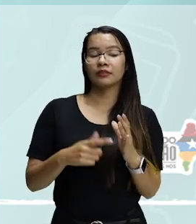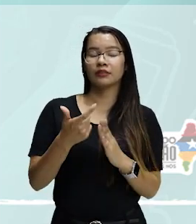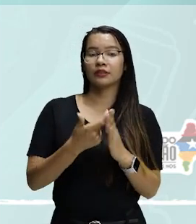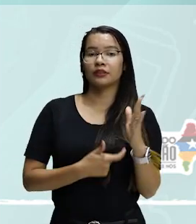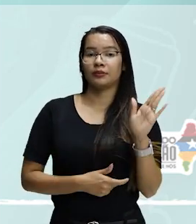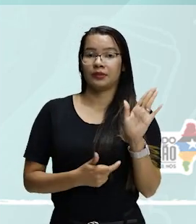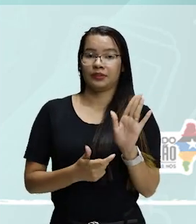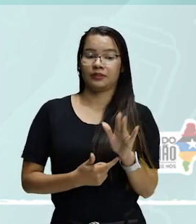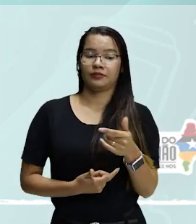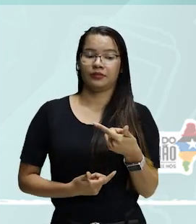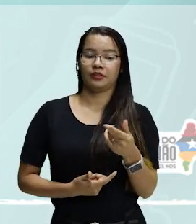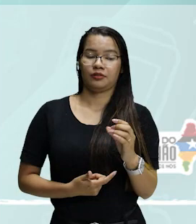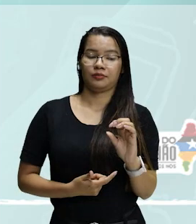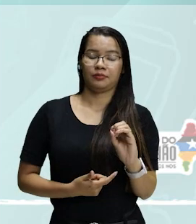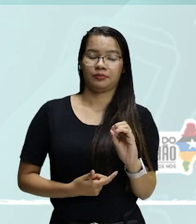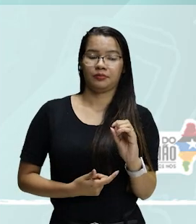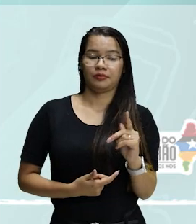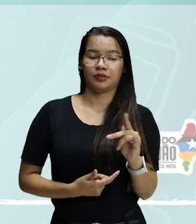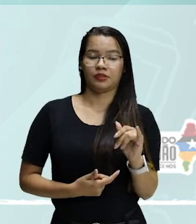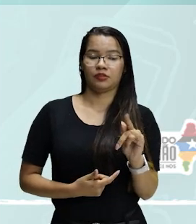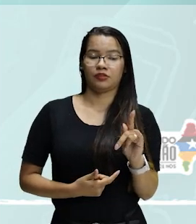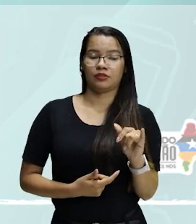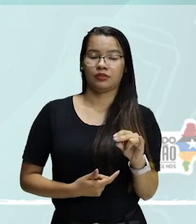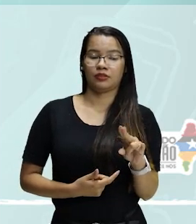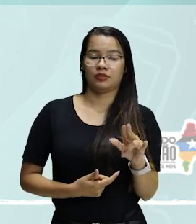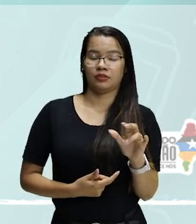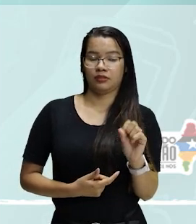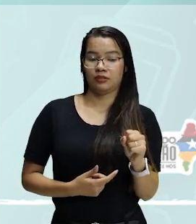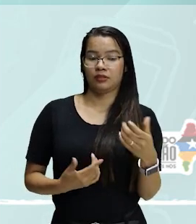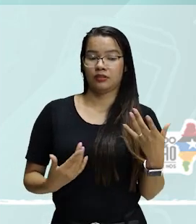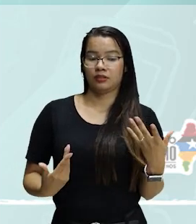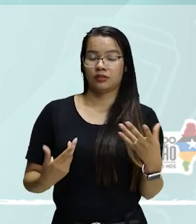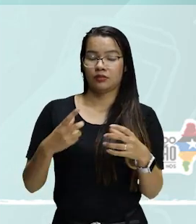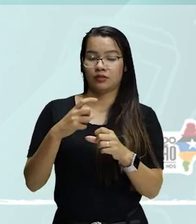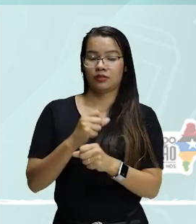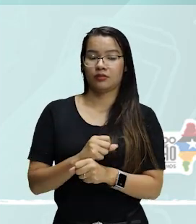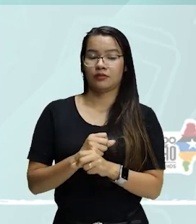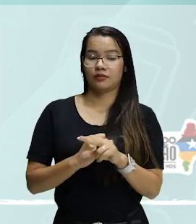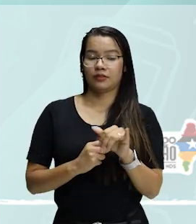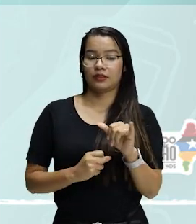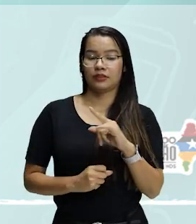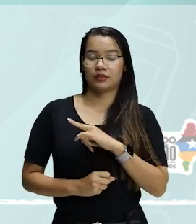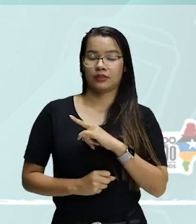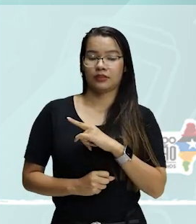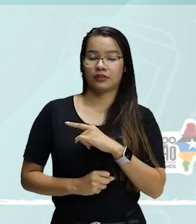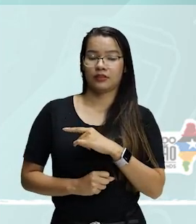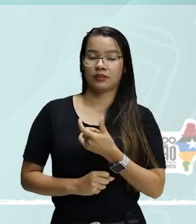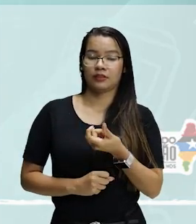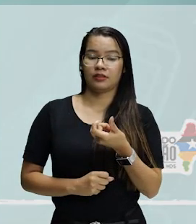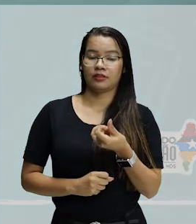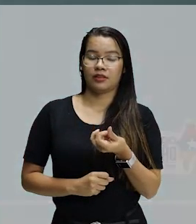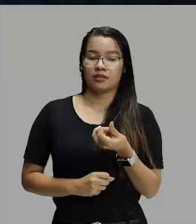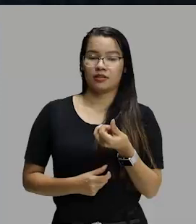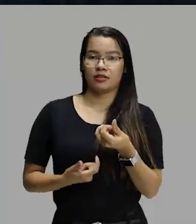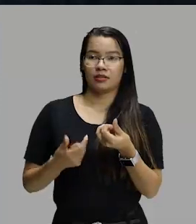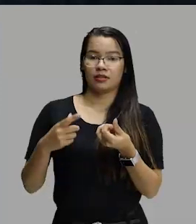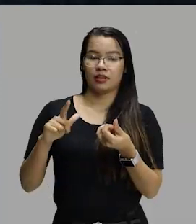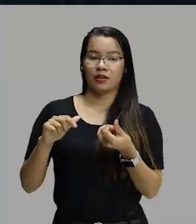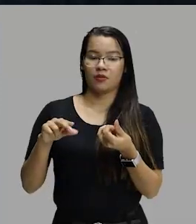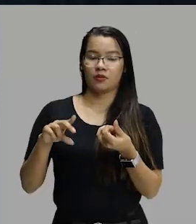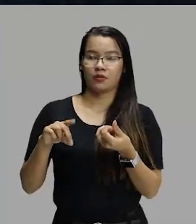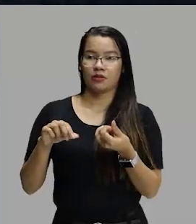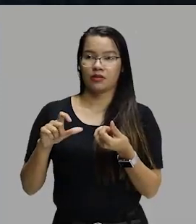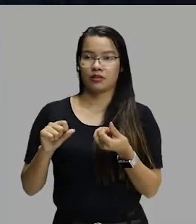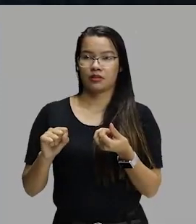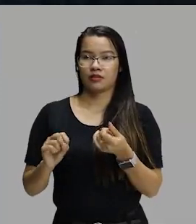20 páginas, ou seja, 20 laudas, o resumo vai ter 30% dessas 20 páginas, que vai